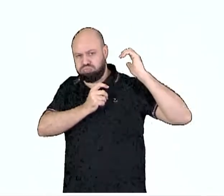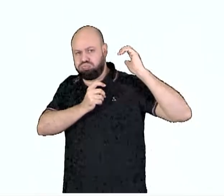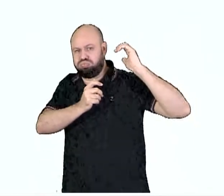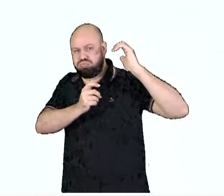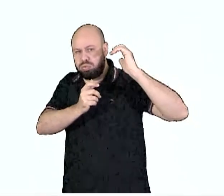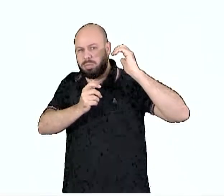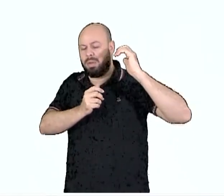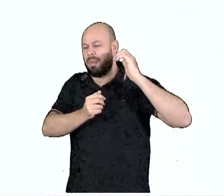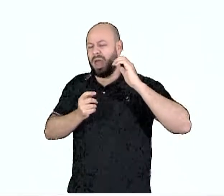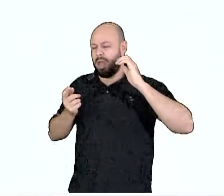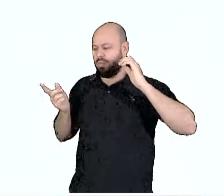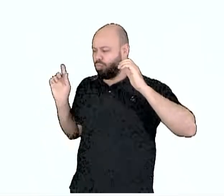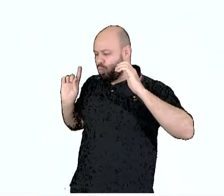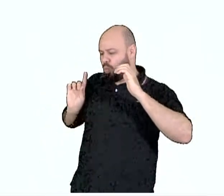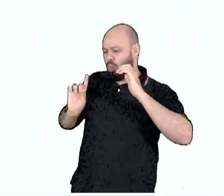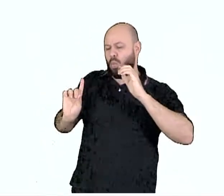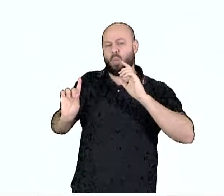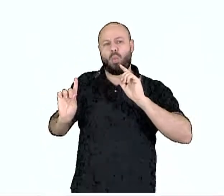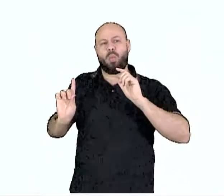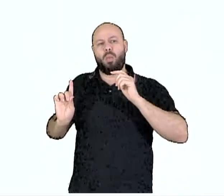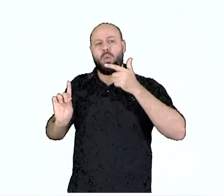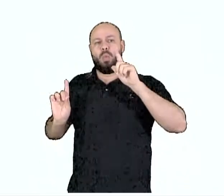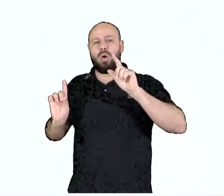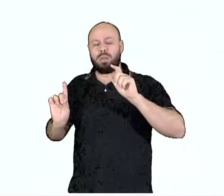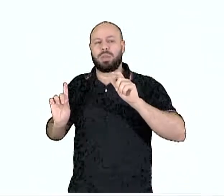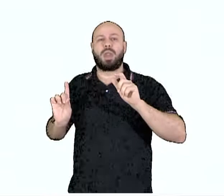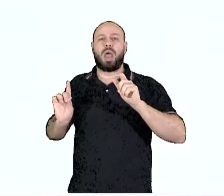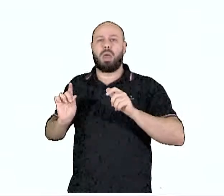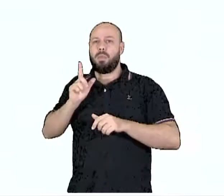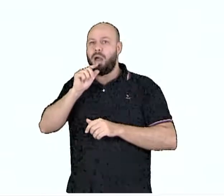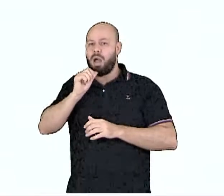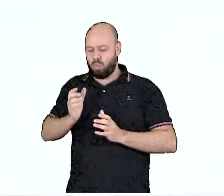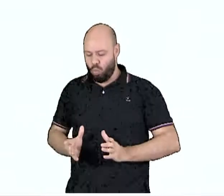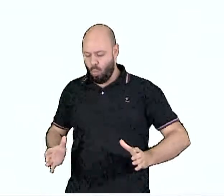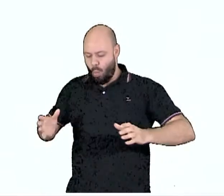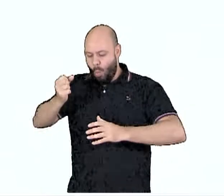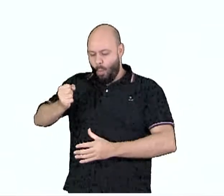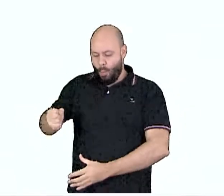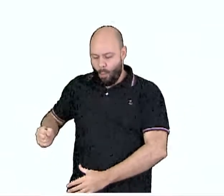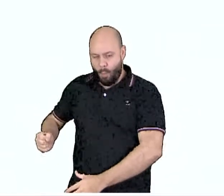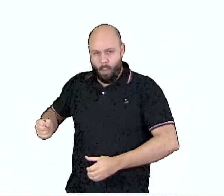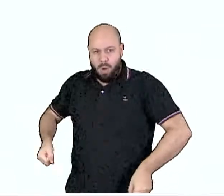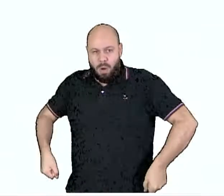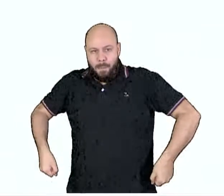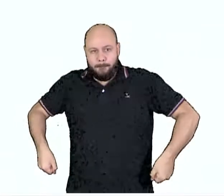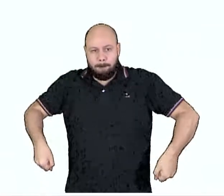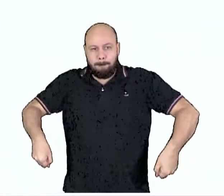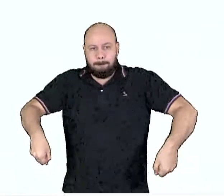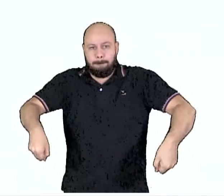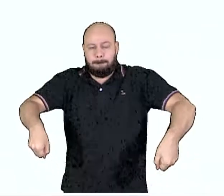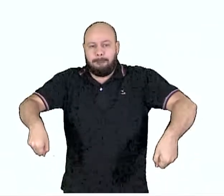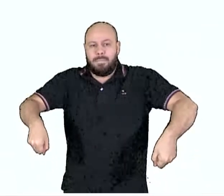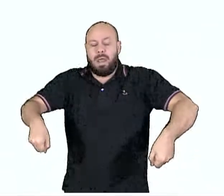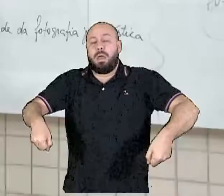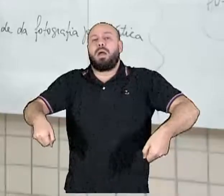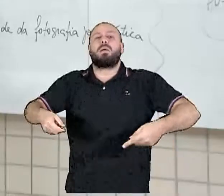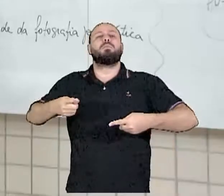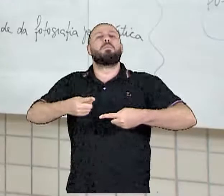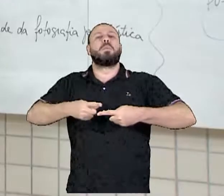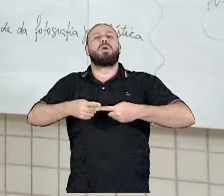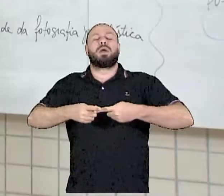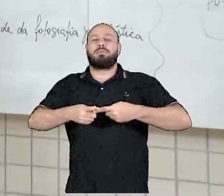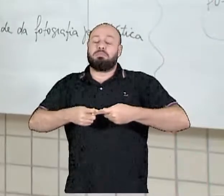quê? Um homem com um garrafão de água, né? Litros de água. Também deve ser para o quê?